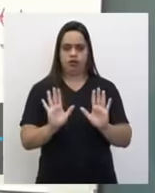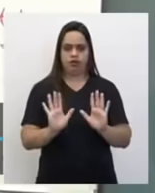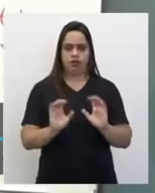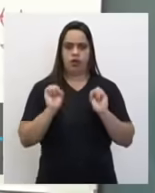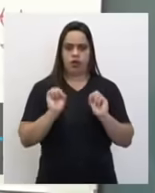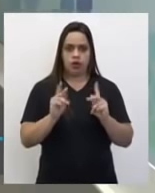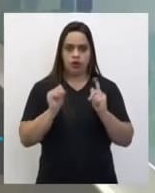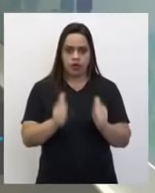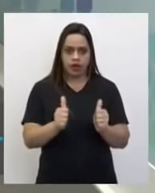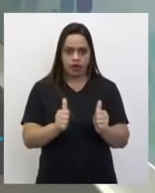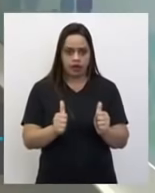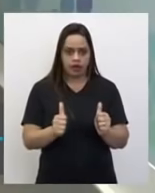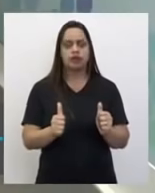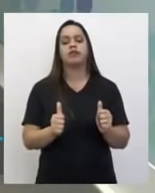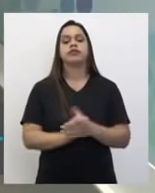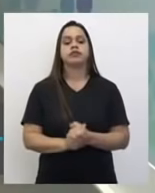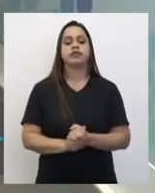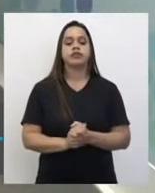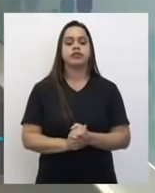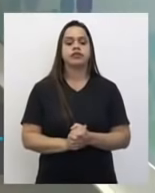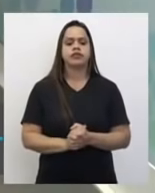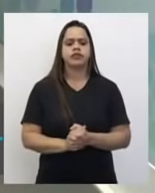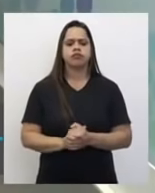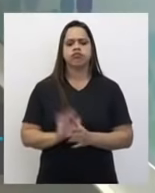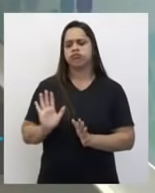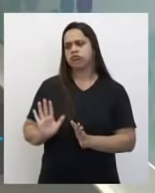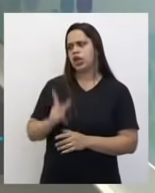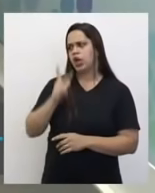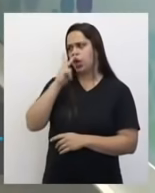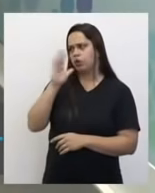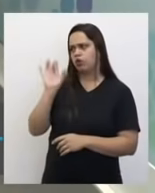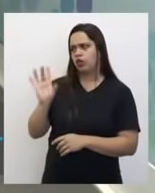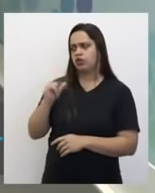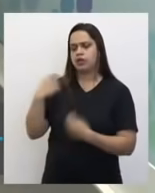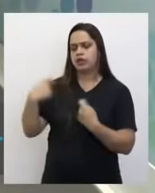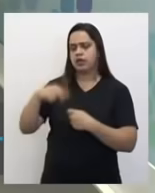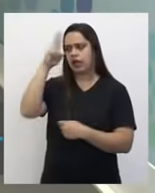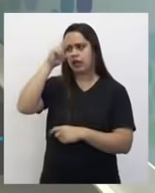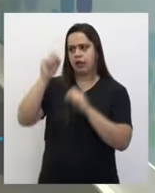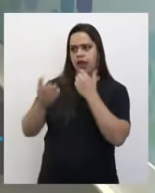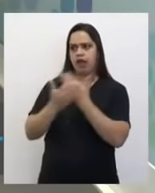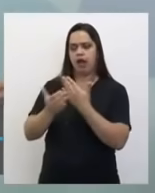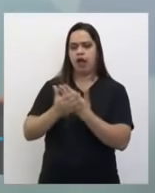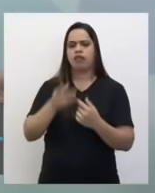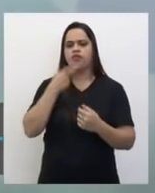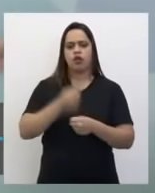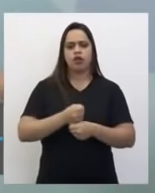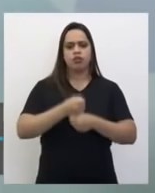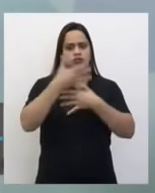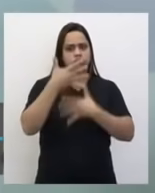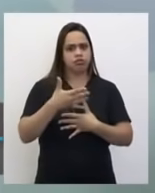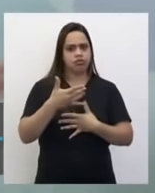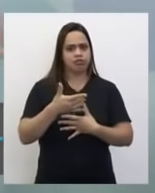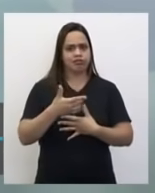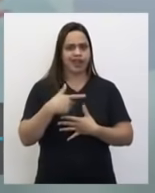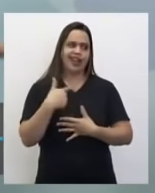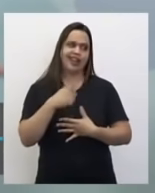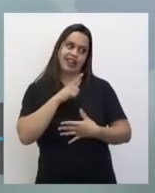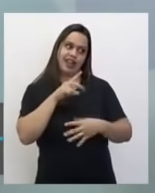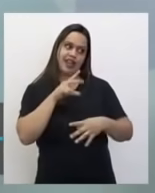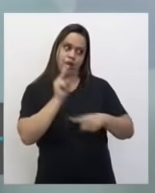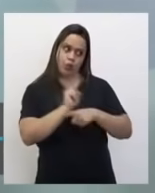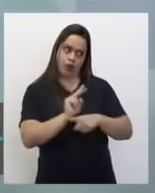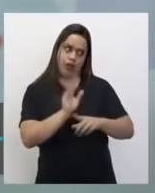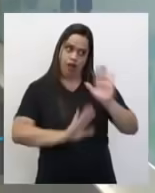Até aí, tá OK, Ju? Tá tudo indo. Eu só acho que você precisa dar uma lembrada na aula que a gente falou sobre o chat, assim, pra gente tomar cuidado, sabe? Lembra aquela aula